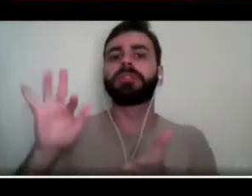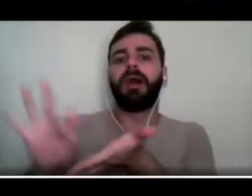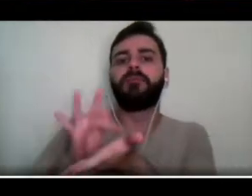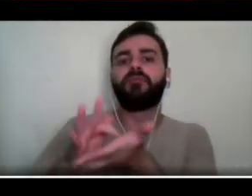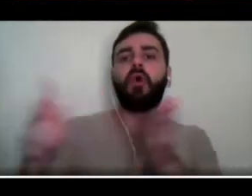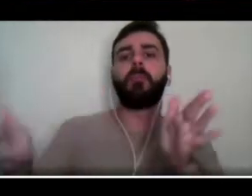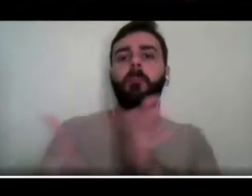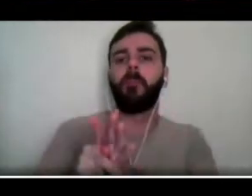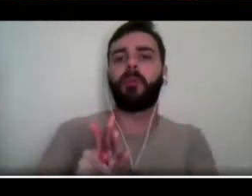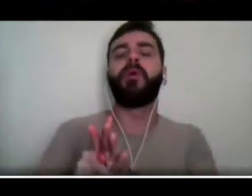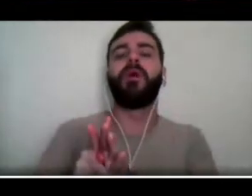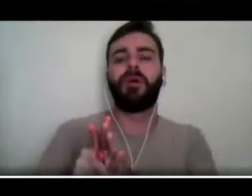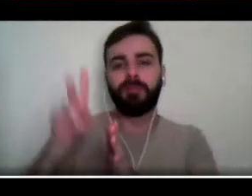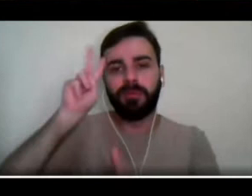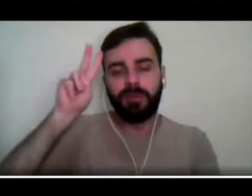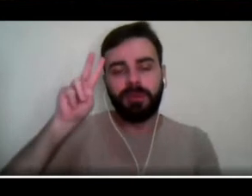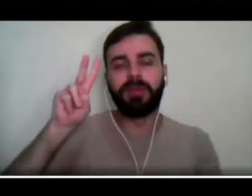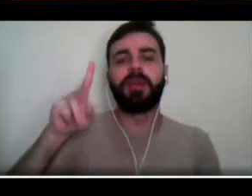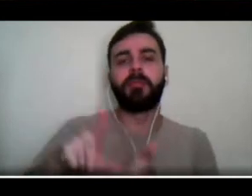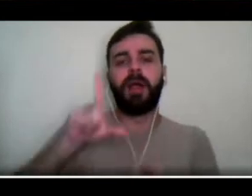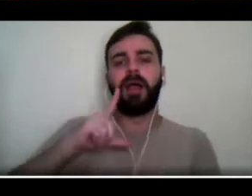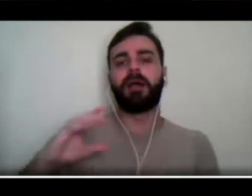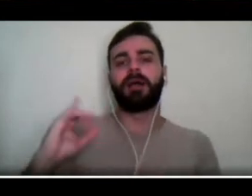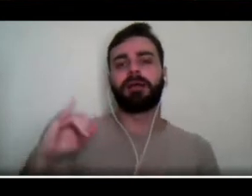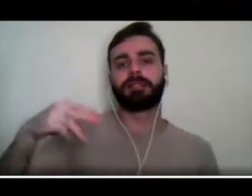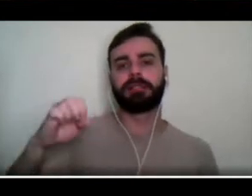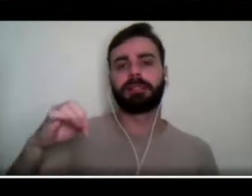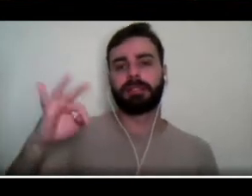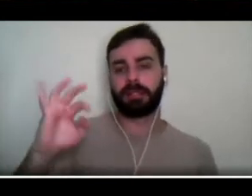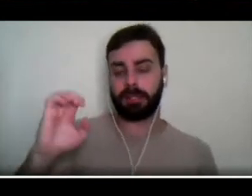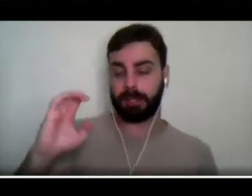Quando a aceleração varia no tempo, vocês têm que integrar